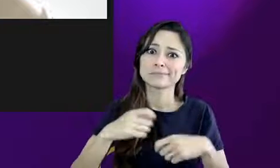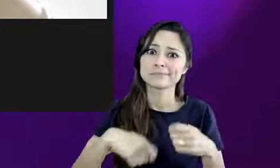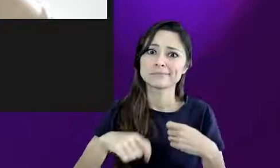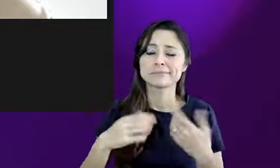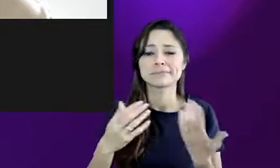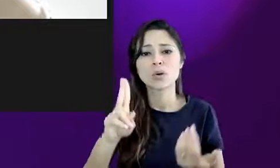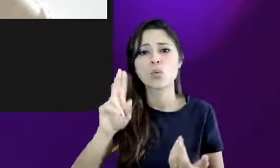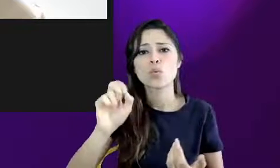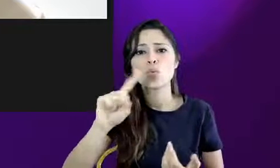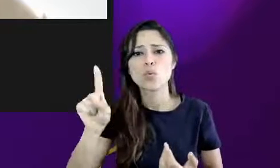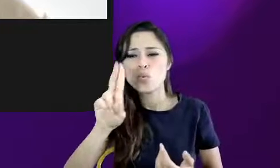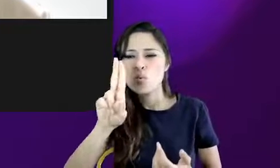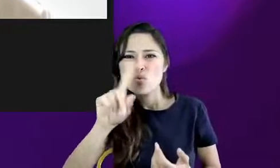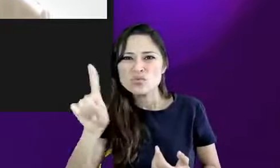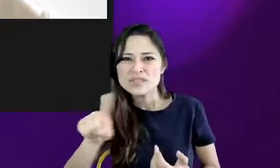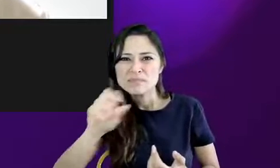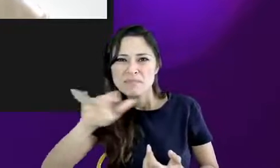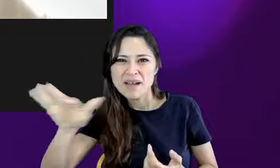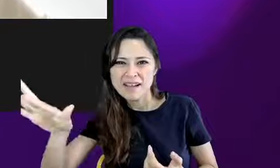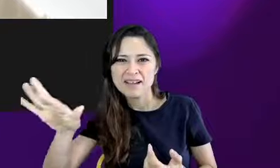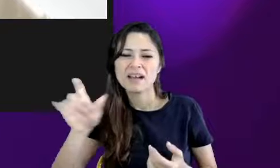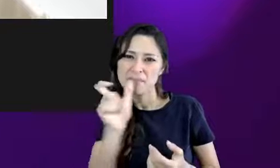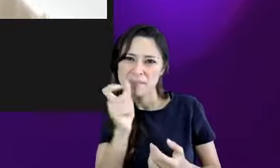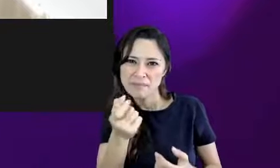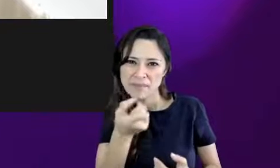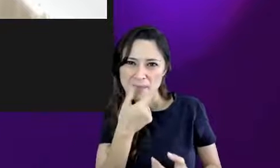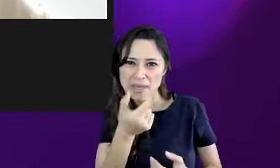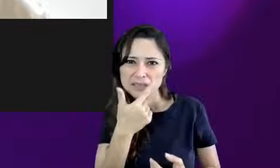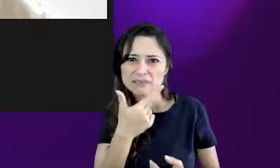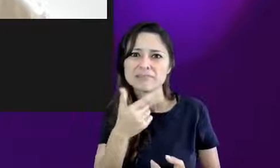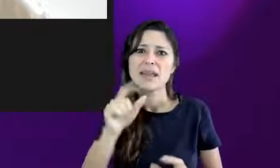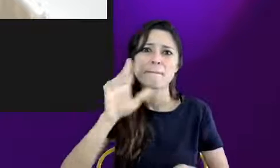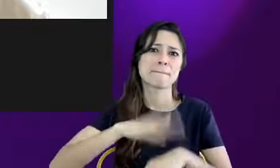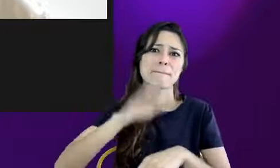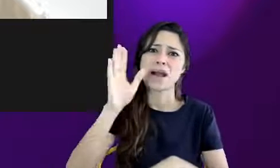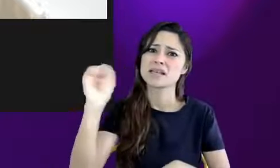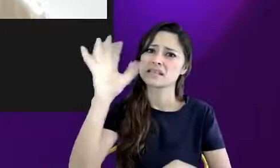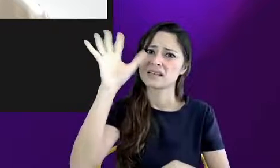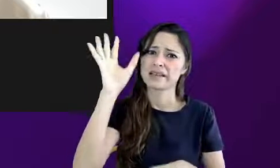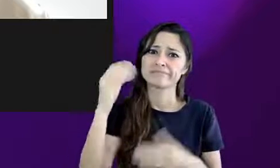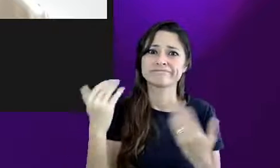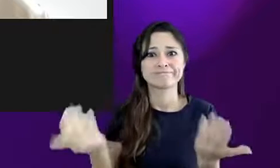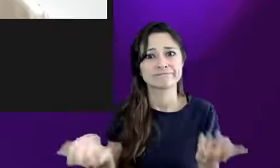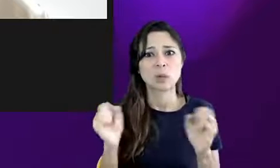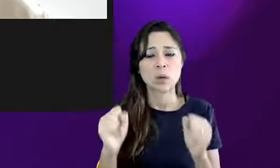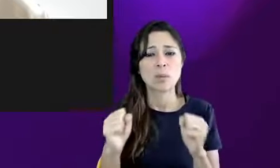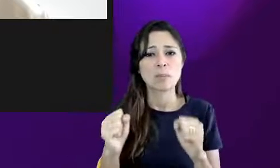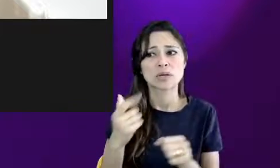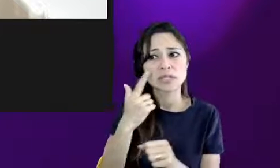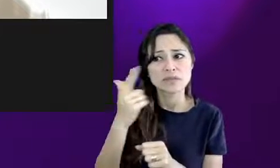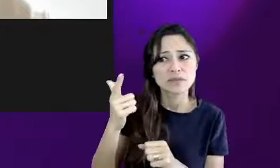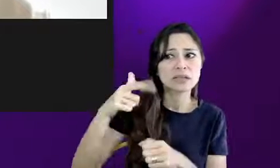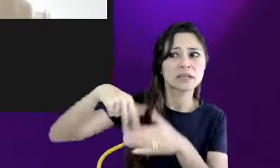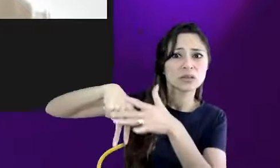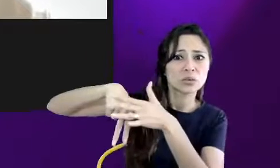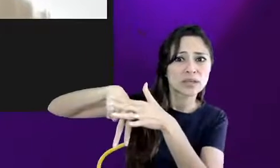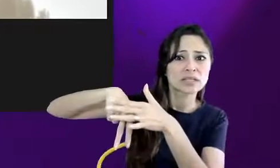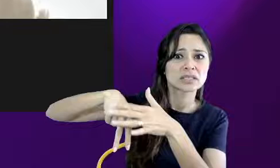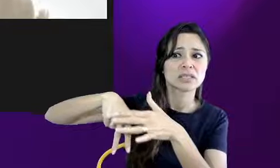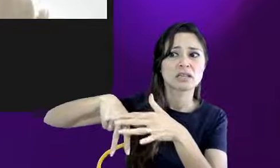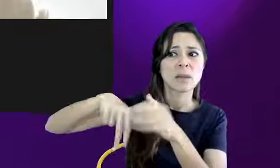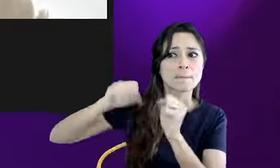biológico mais caro de todos. Então, isso pode também, de certa forma, influenciar, mesmo sendo um paciente que se